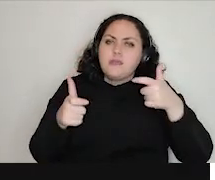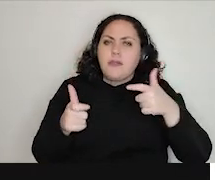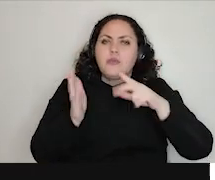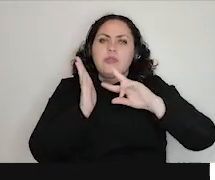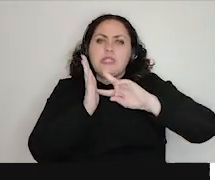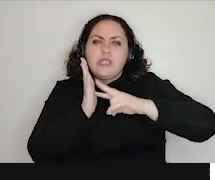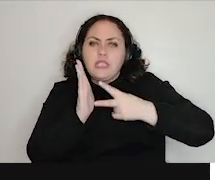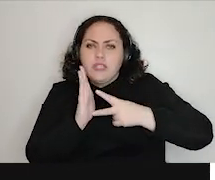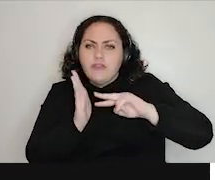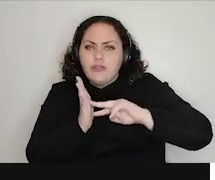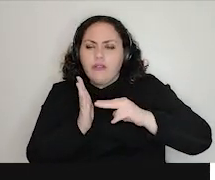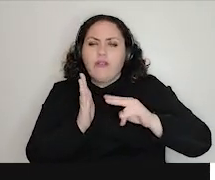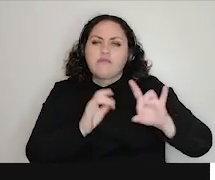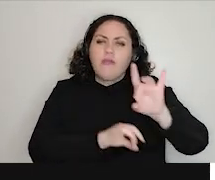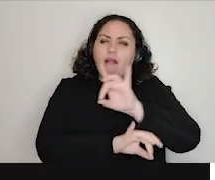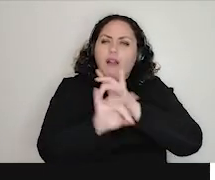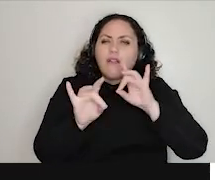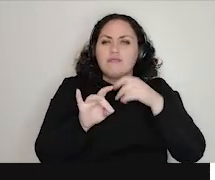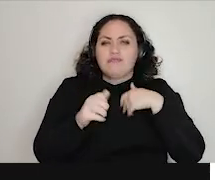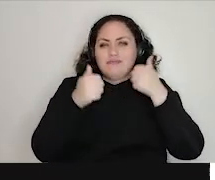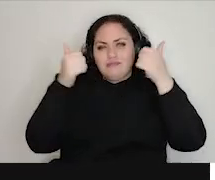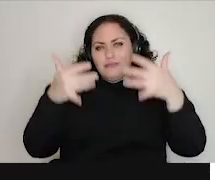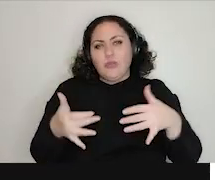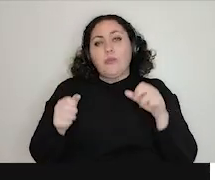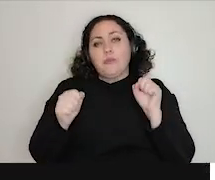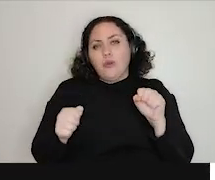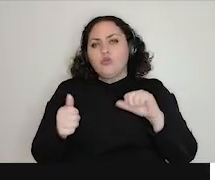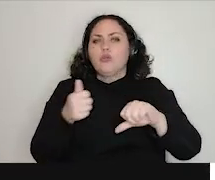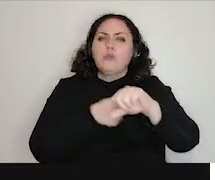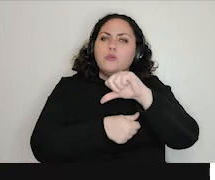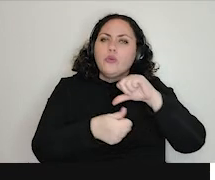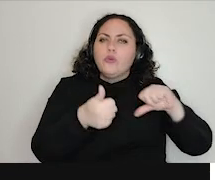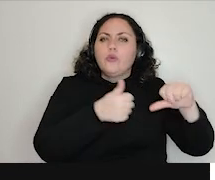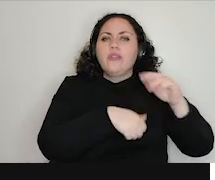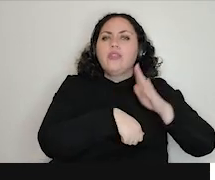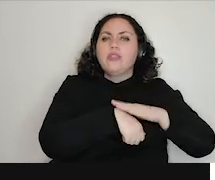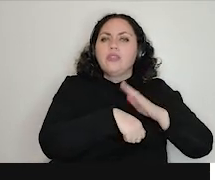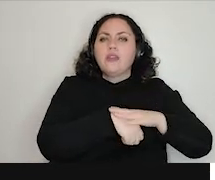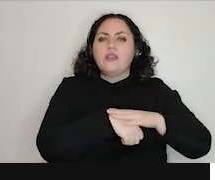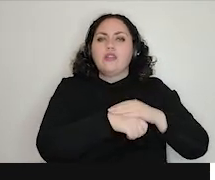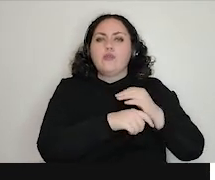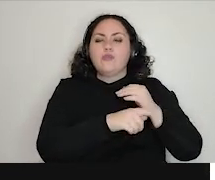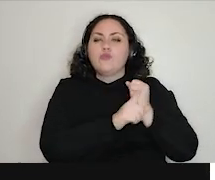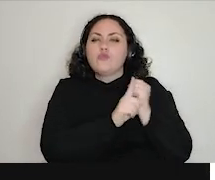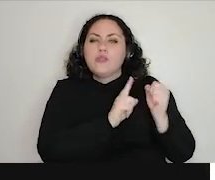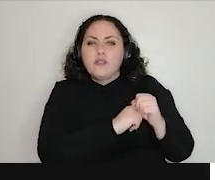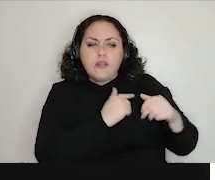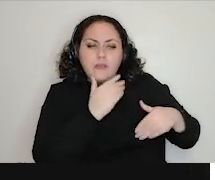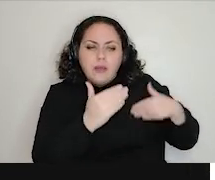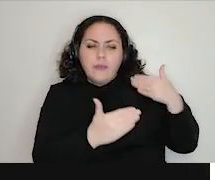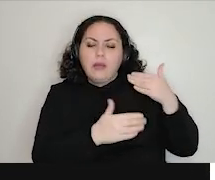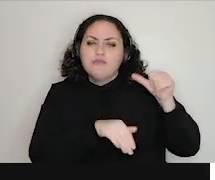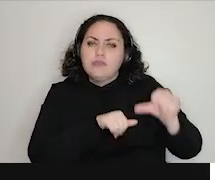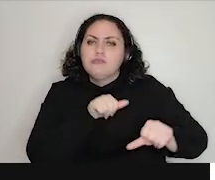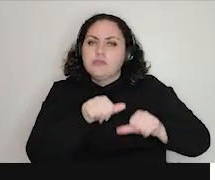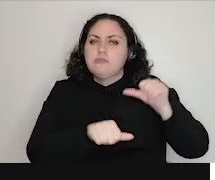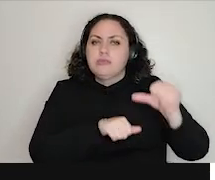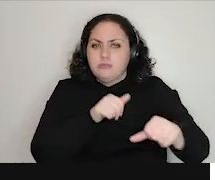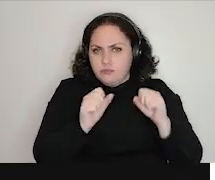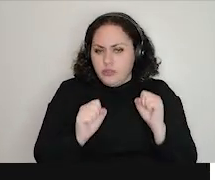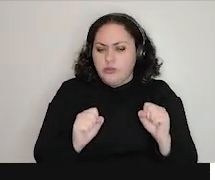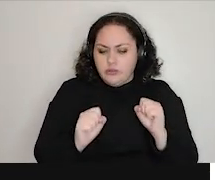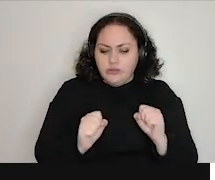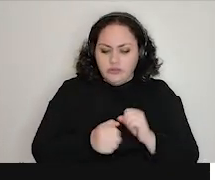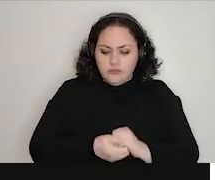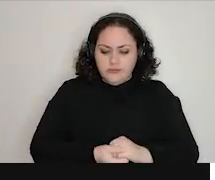os significados com relação a todas essas questões que eu estou mencionando. Elas podem se mudar ao longo das civilizações, ao longo da maneira com que as